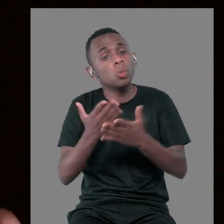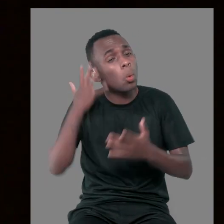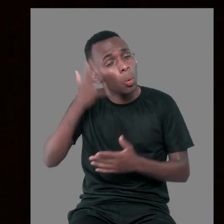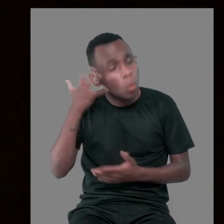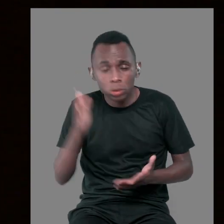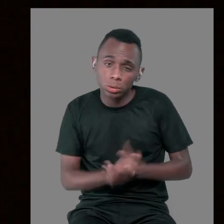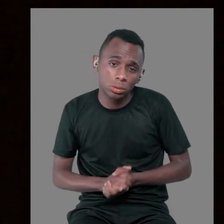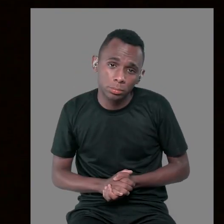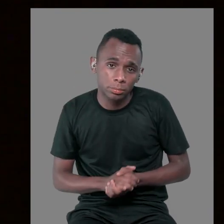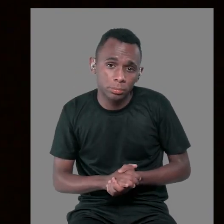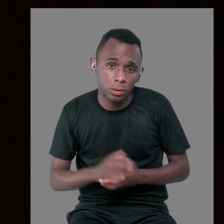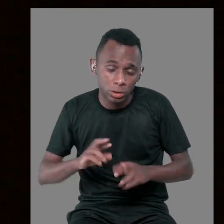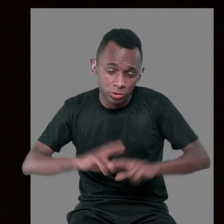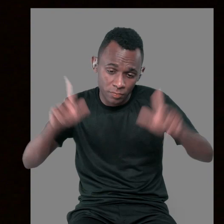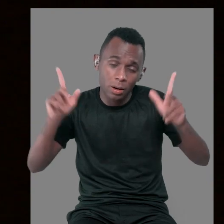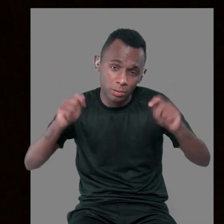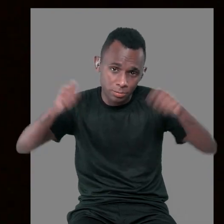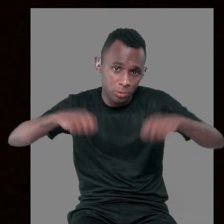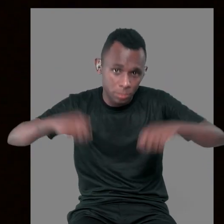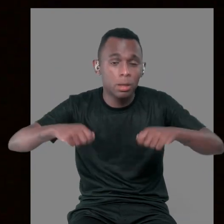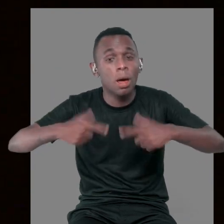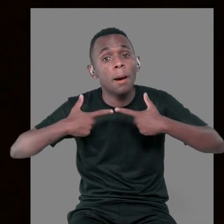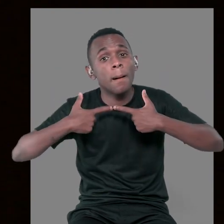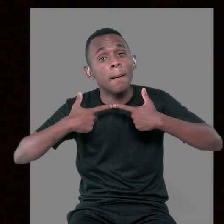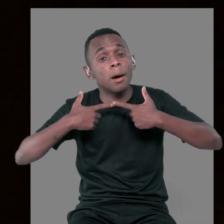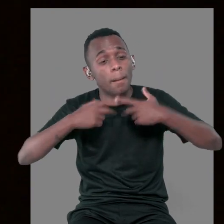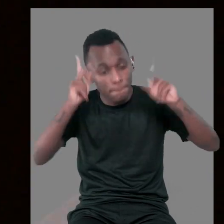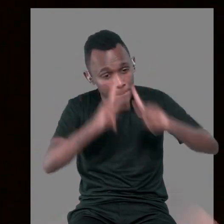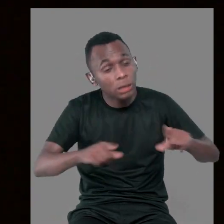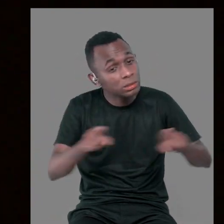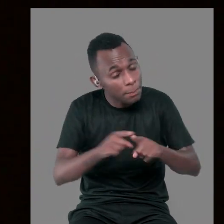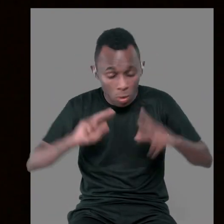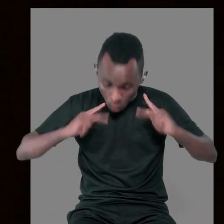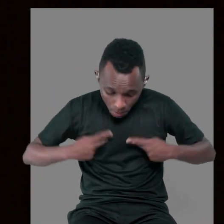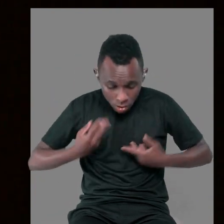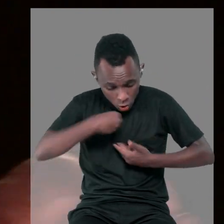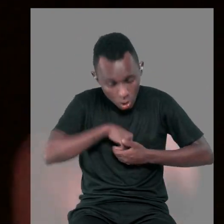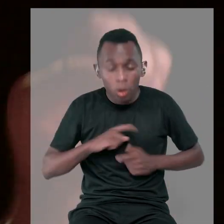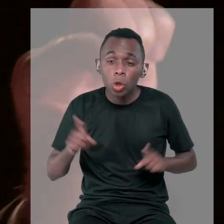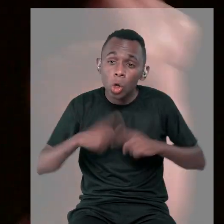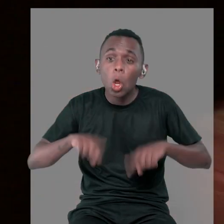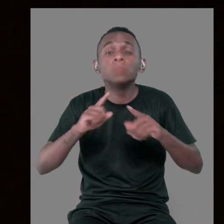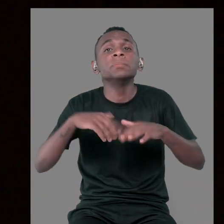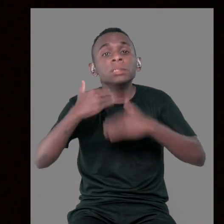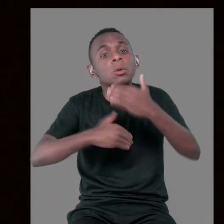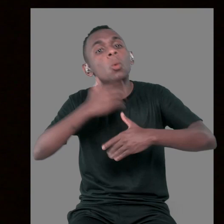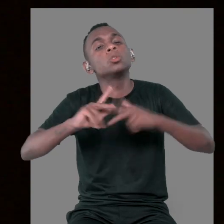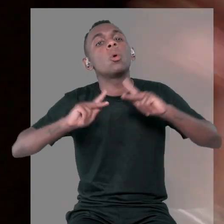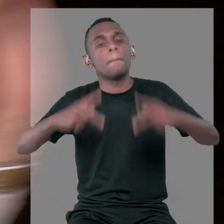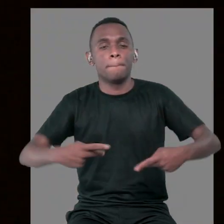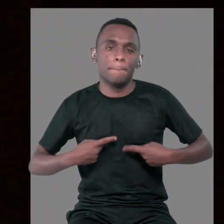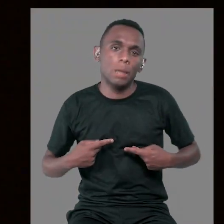A possibilidade da paz é parte também do humano. Só que é uma construção humana. Ela se dá na condição humana e não